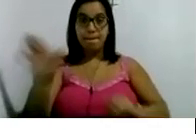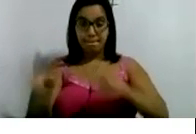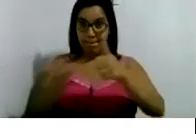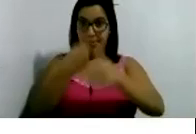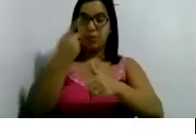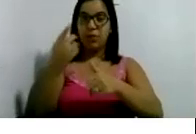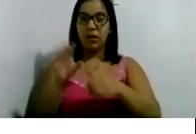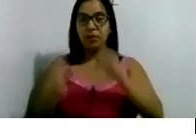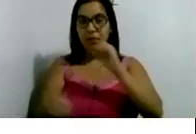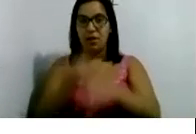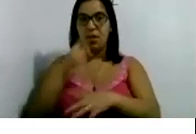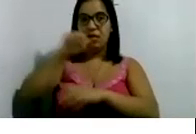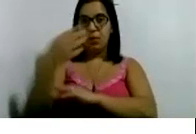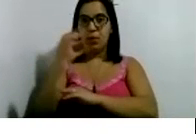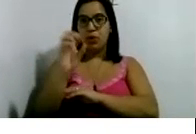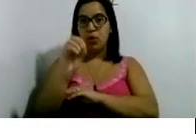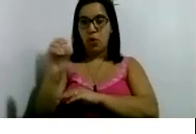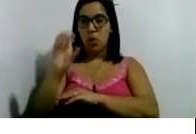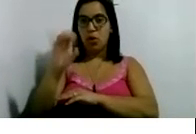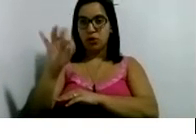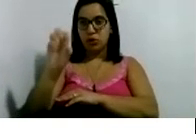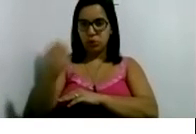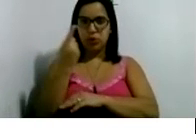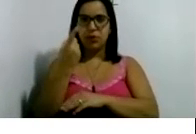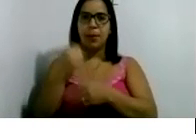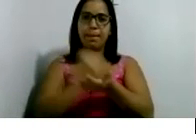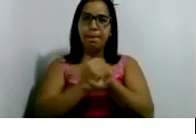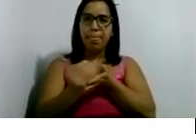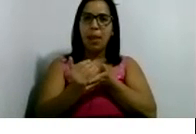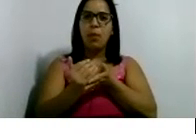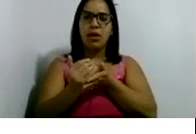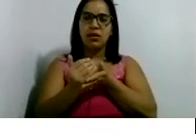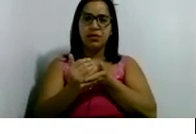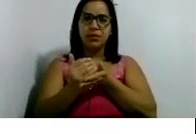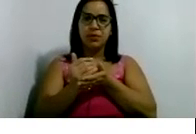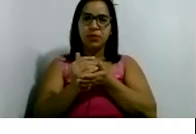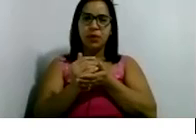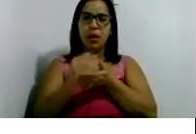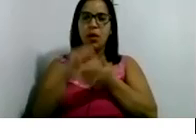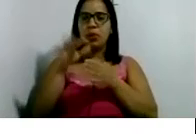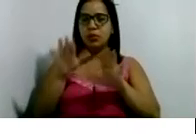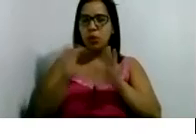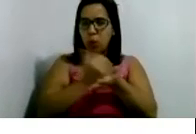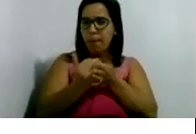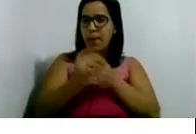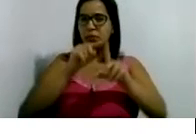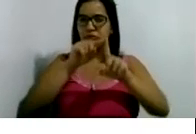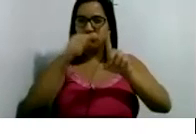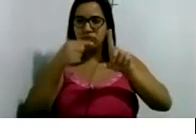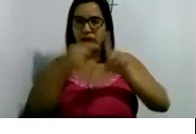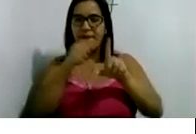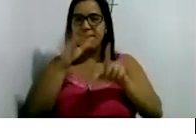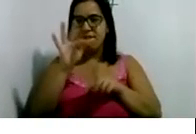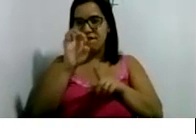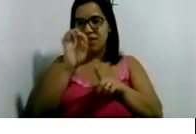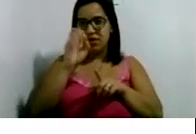aos oócitos. Então, a oogênese tem início durante o período fetal, só que ela não